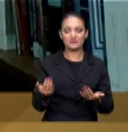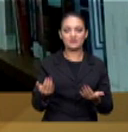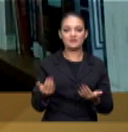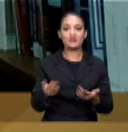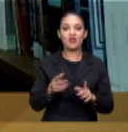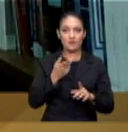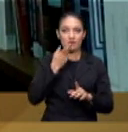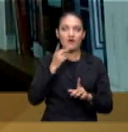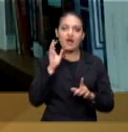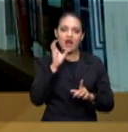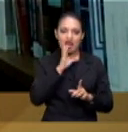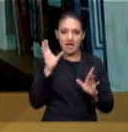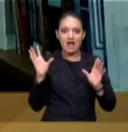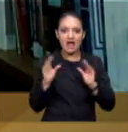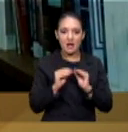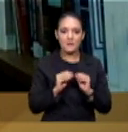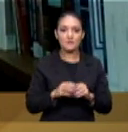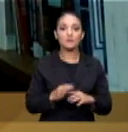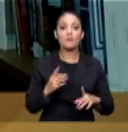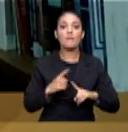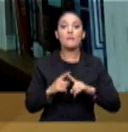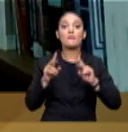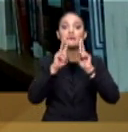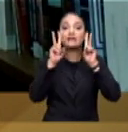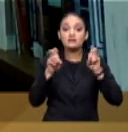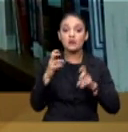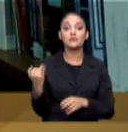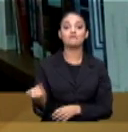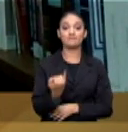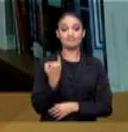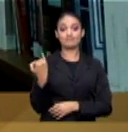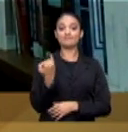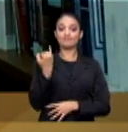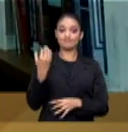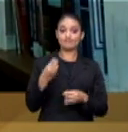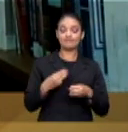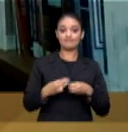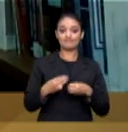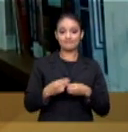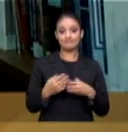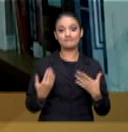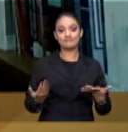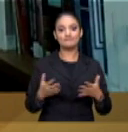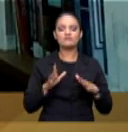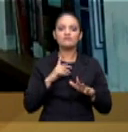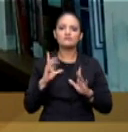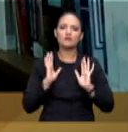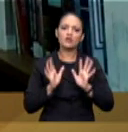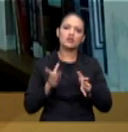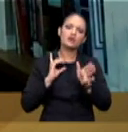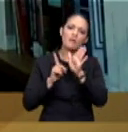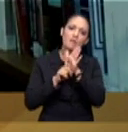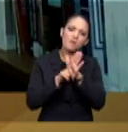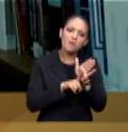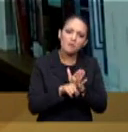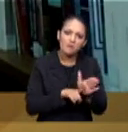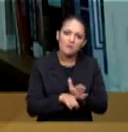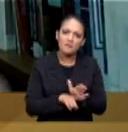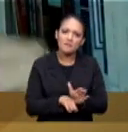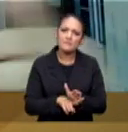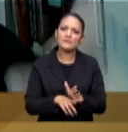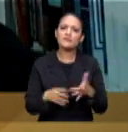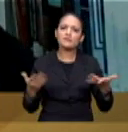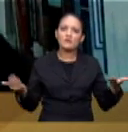impossível para o conhecimento dessa matéria que é tão relevante para os municípios. Então, nós fizemos um levantamento dos valores